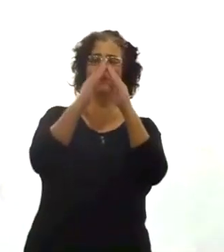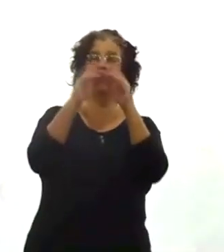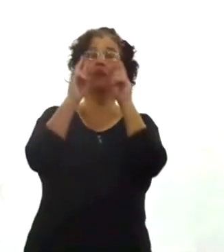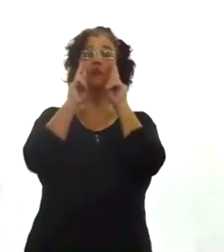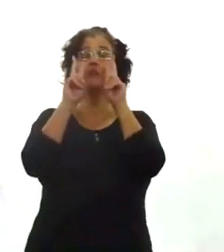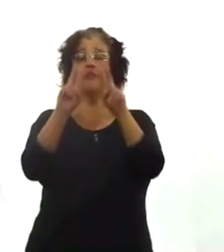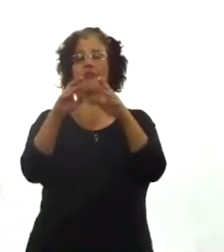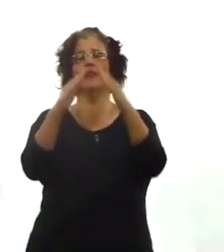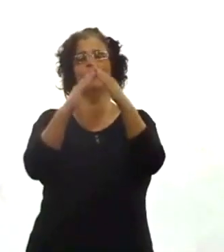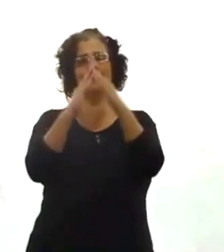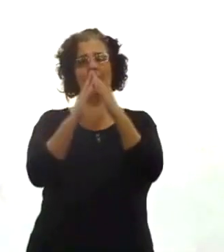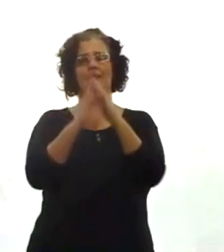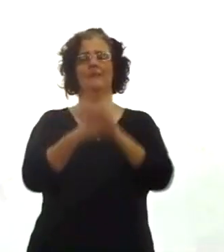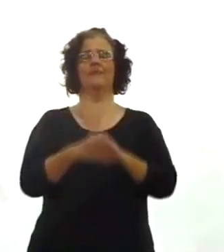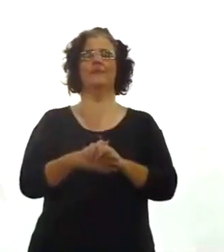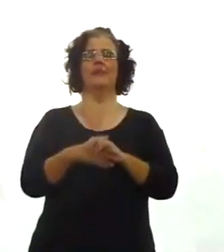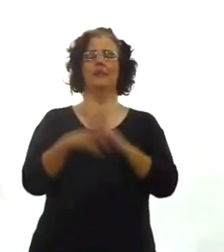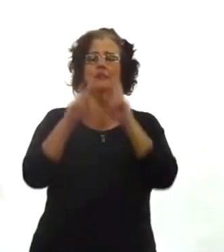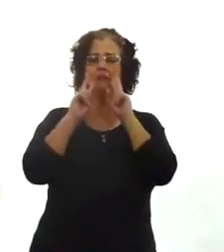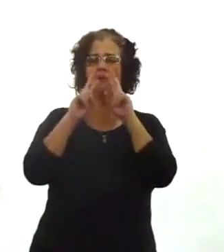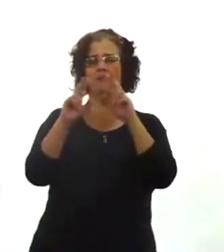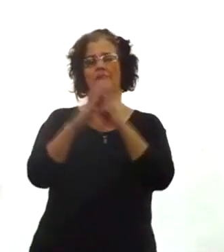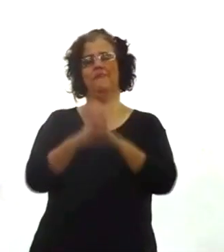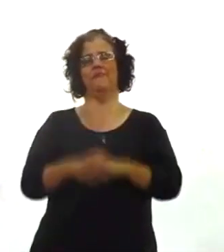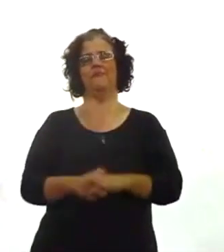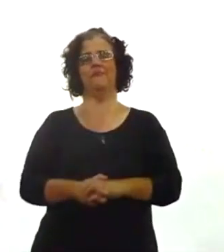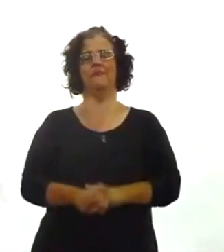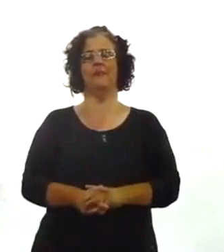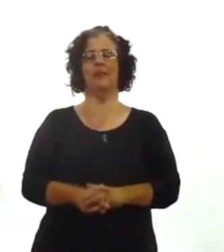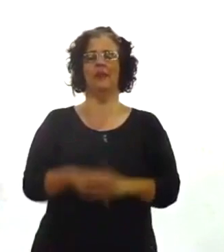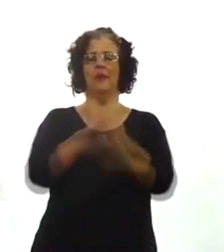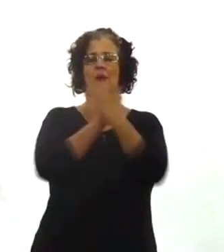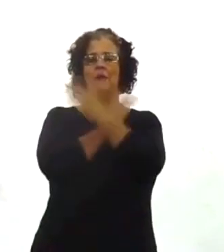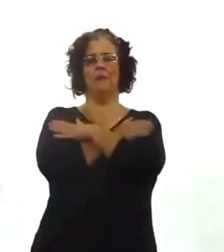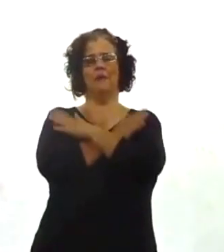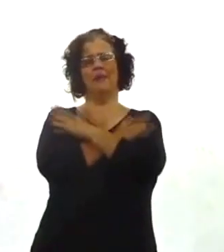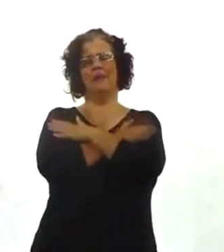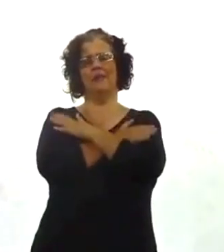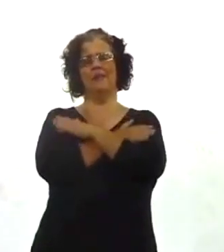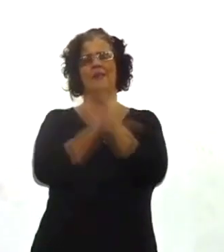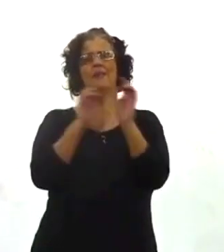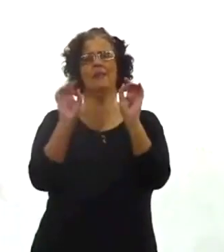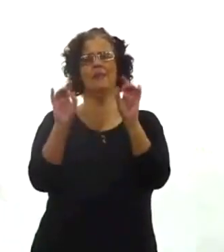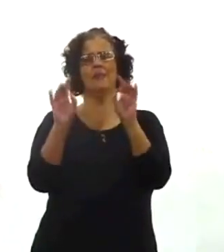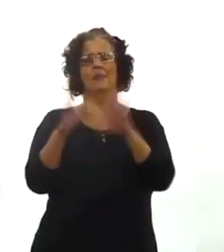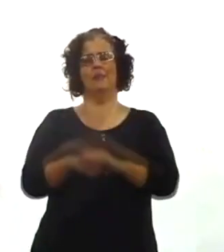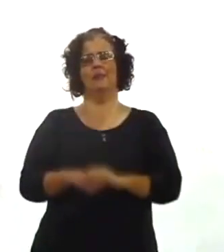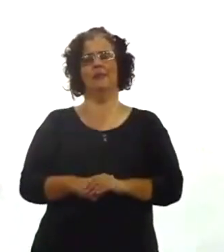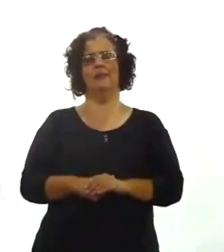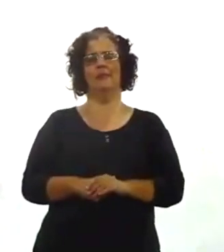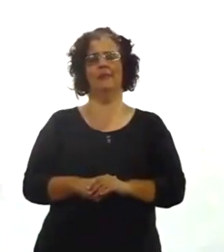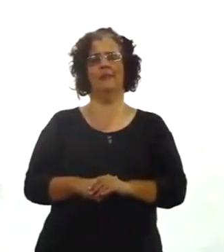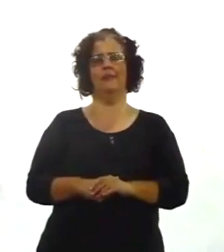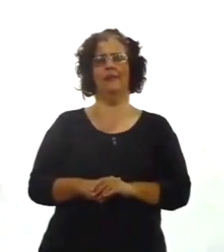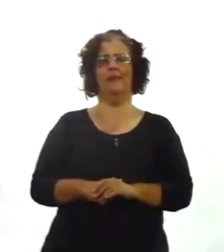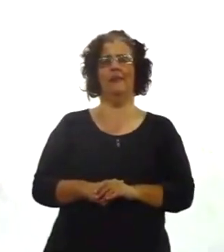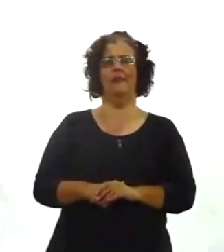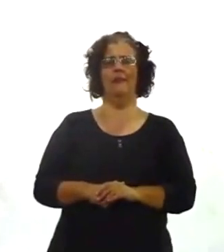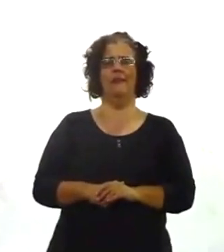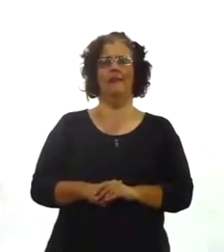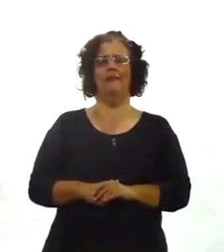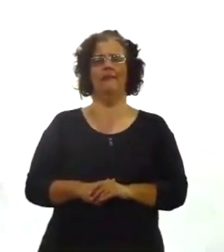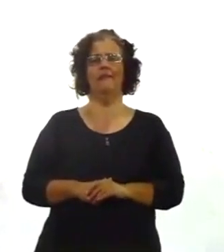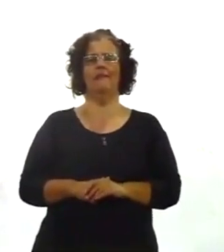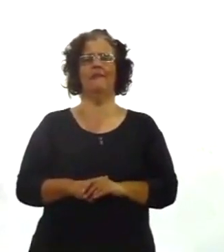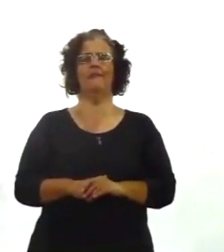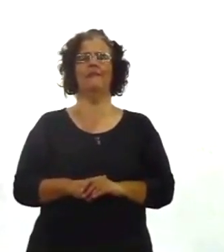muito especial em você. E passando por nós, parou,